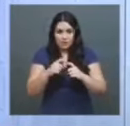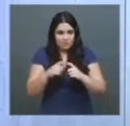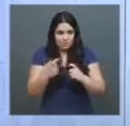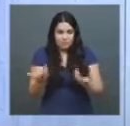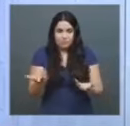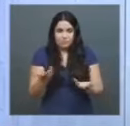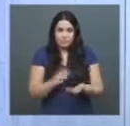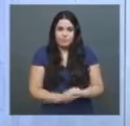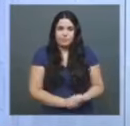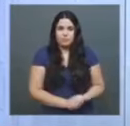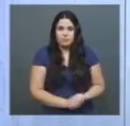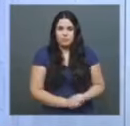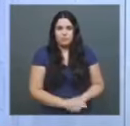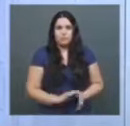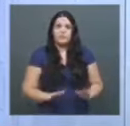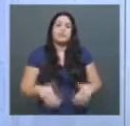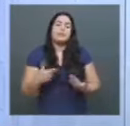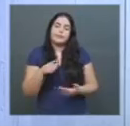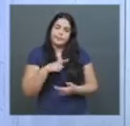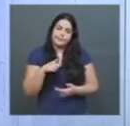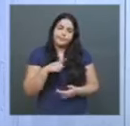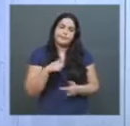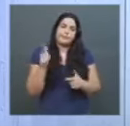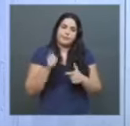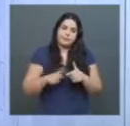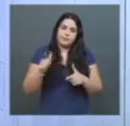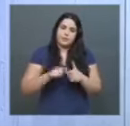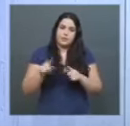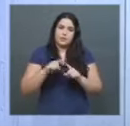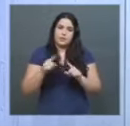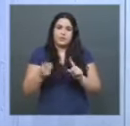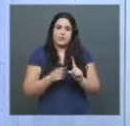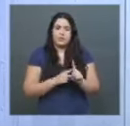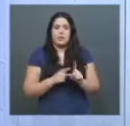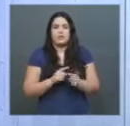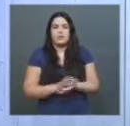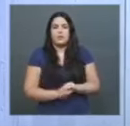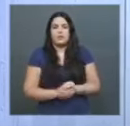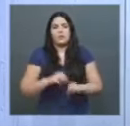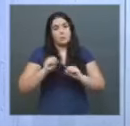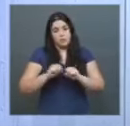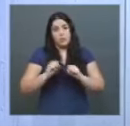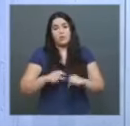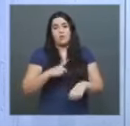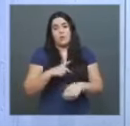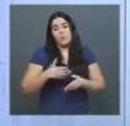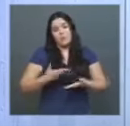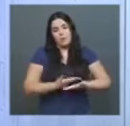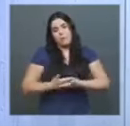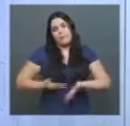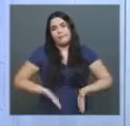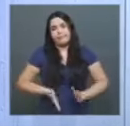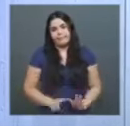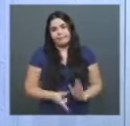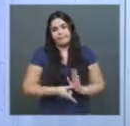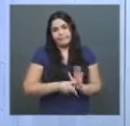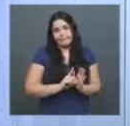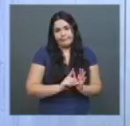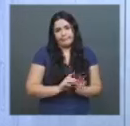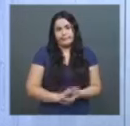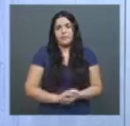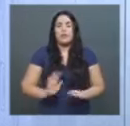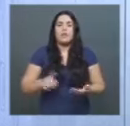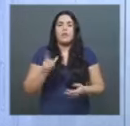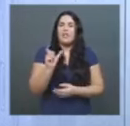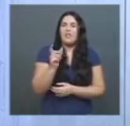ela provavelmente vai ter problemas na gestação e é uma forte candidata a ter um bebê prematuro. Então a prematuridade, quando a gente